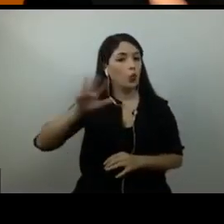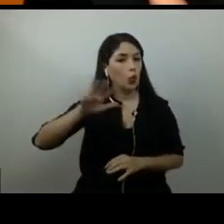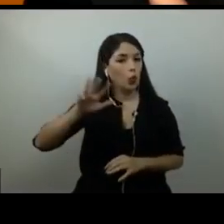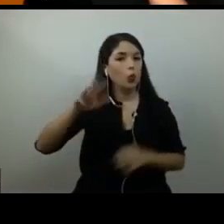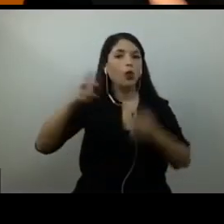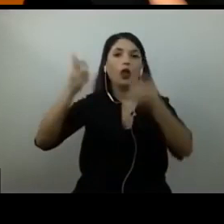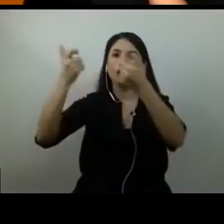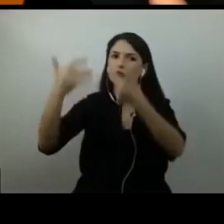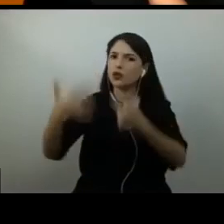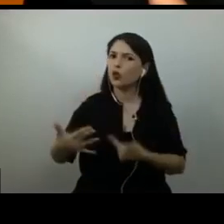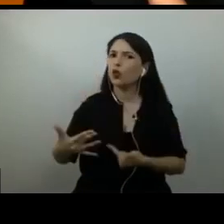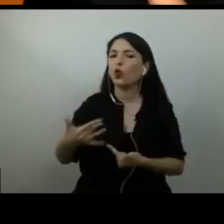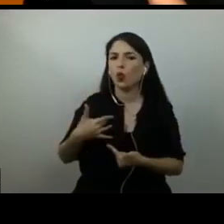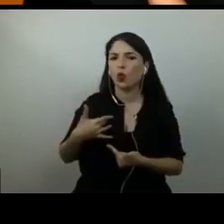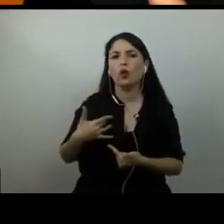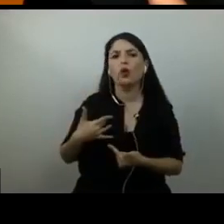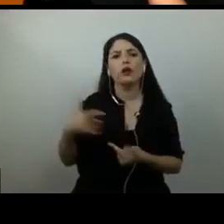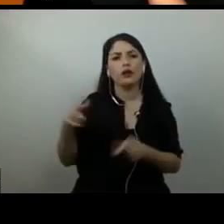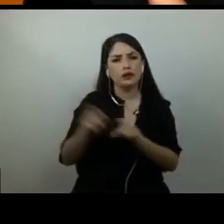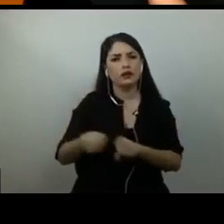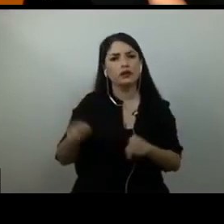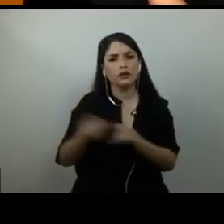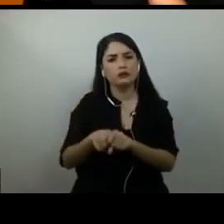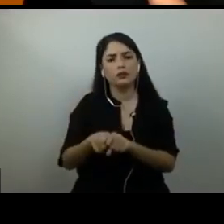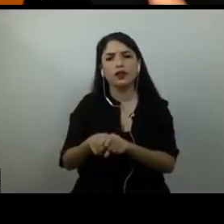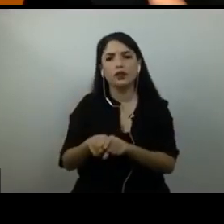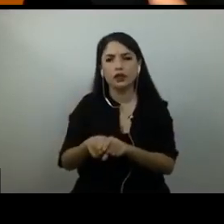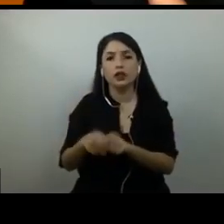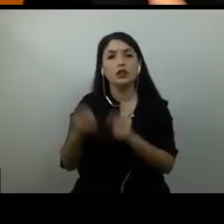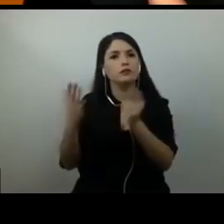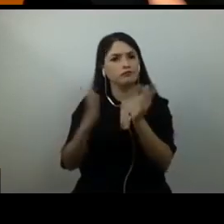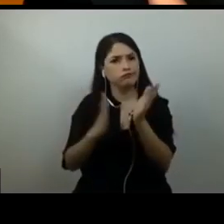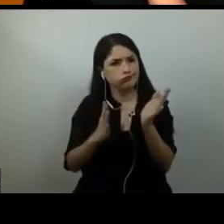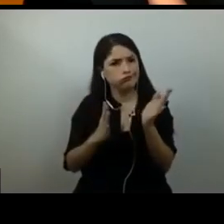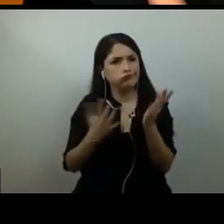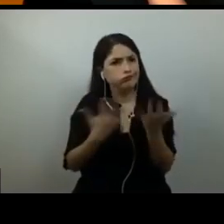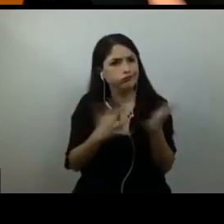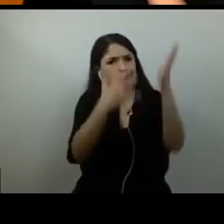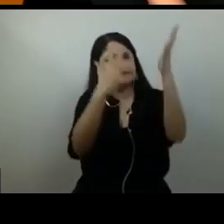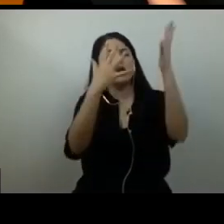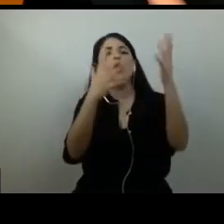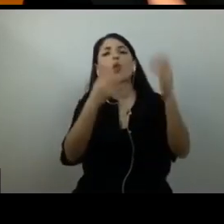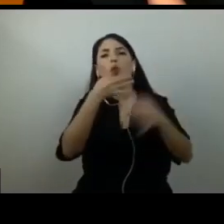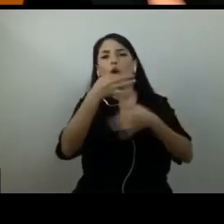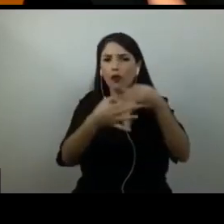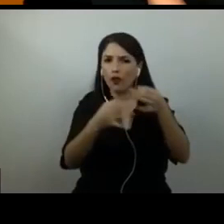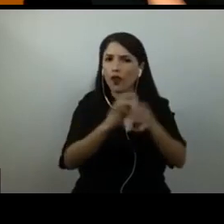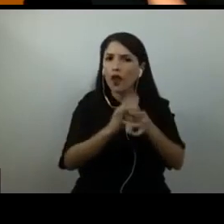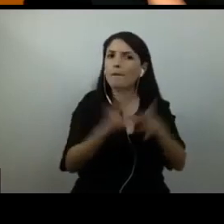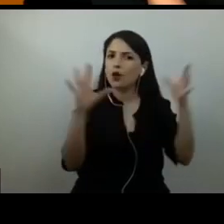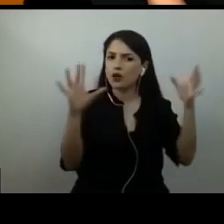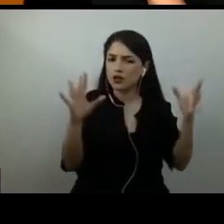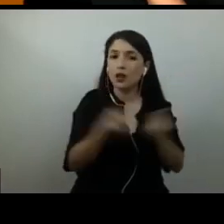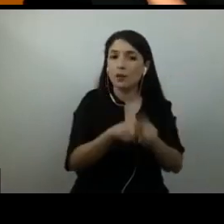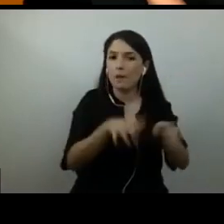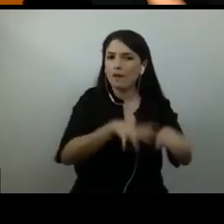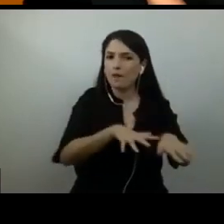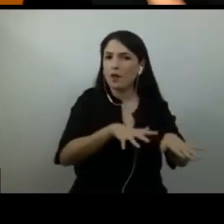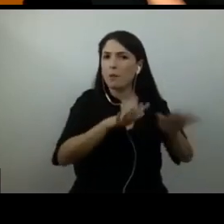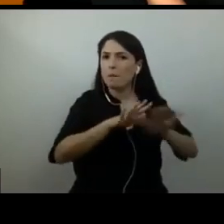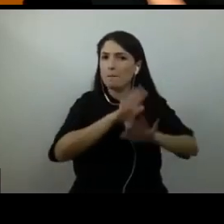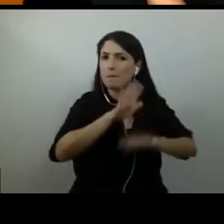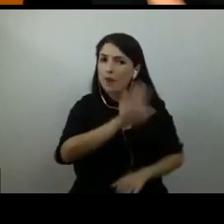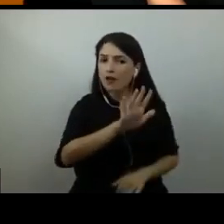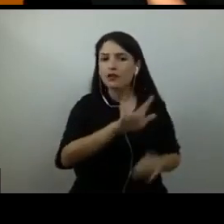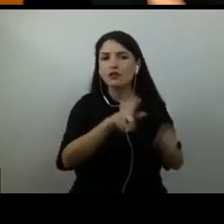as iniciativas que se somam a essa, né, defesa da democracia que o Prerrogativas e o Movimento Basta está fazendo. Agora, a segunda coisa, com toda a